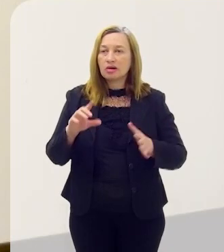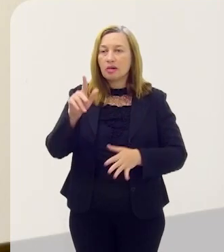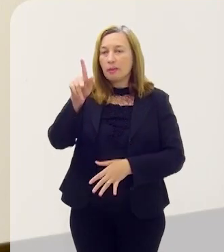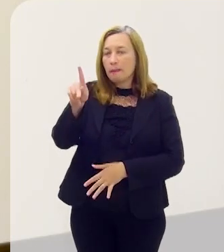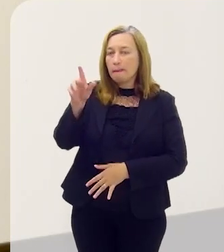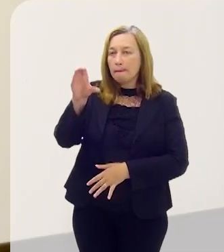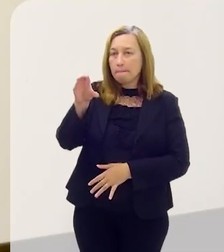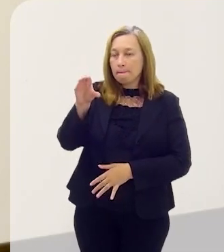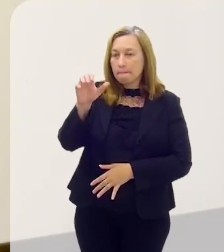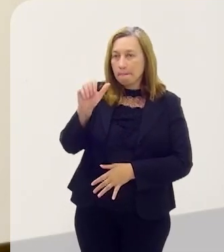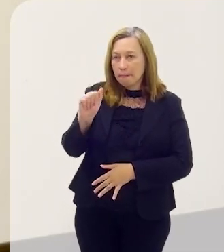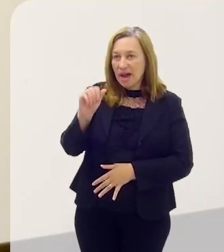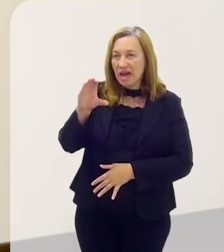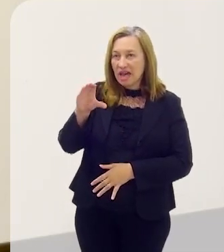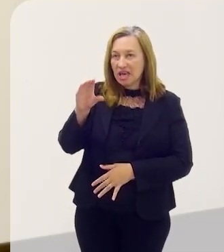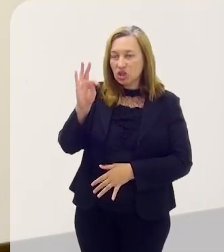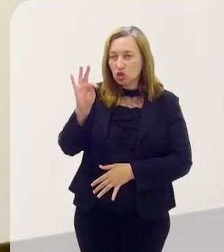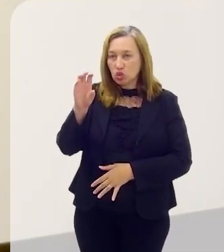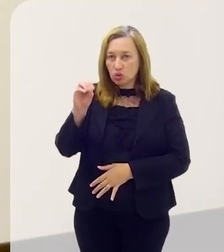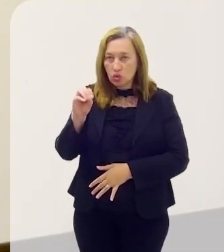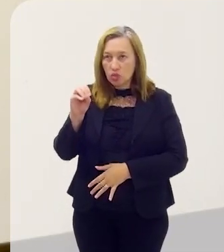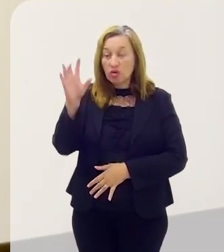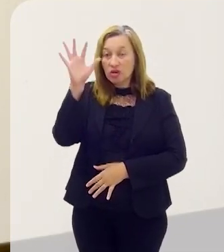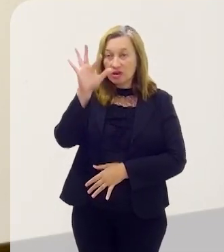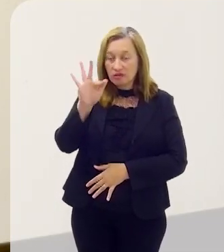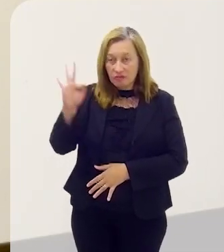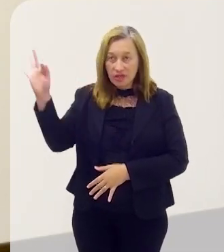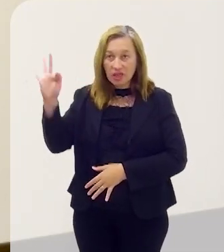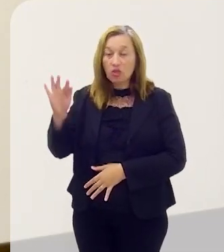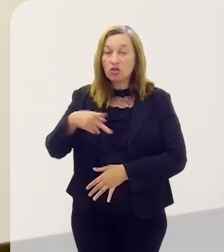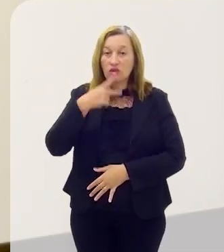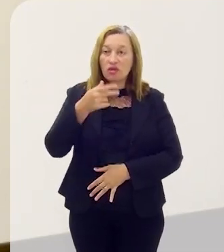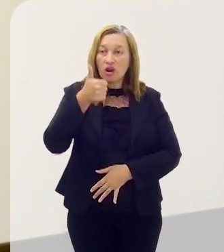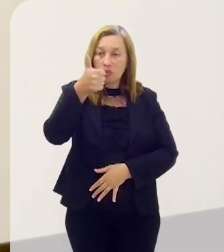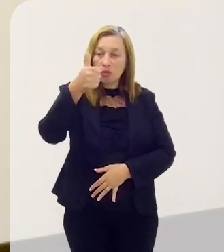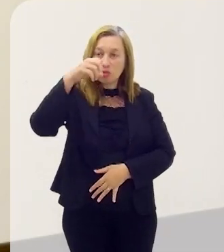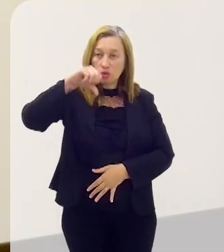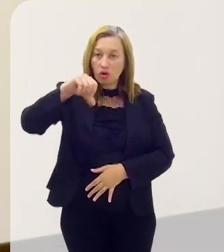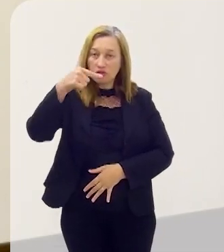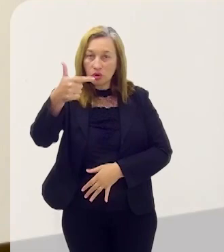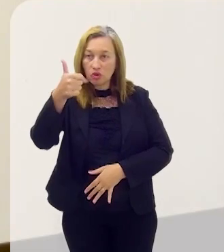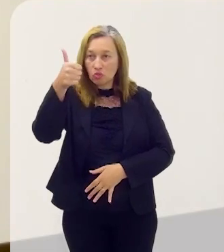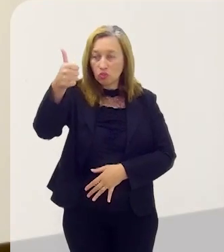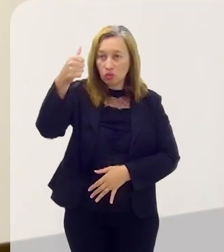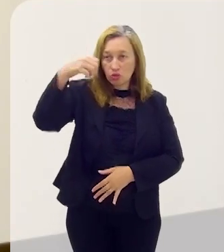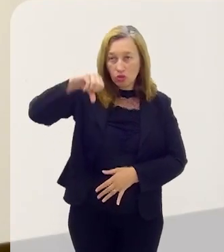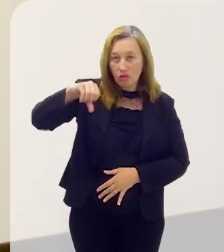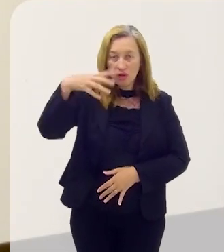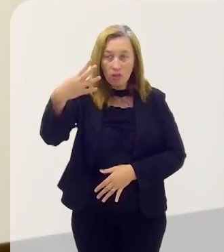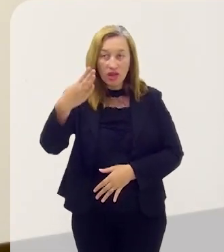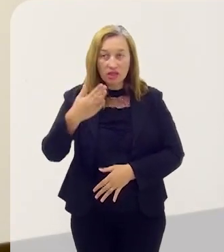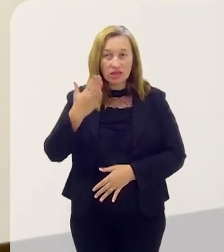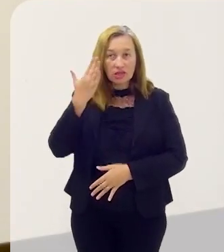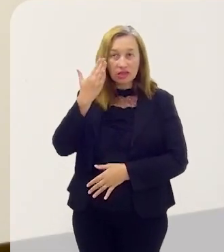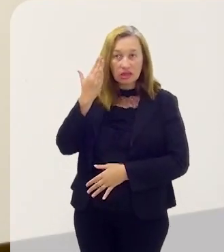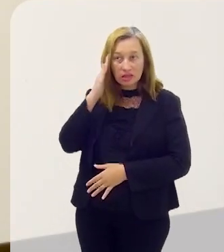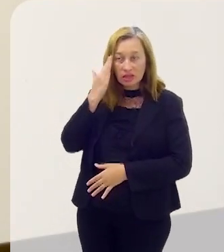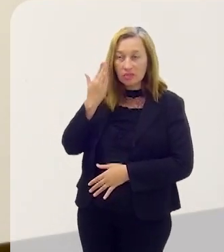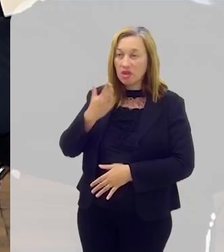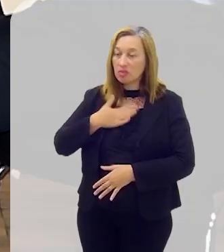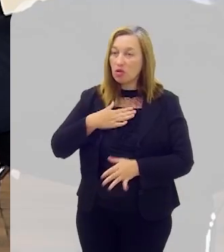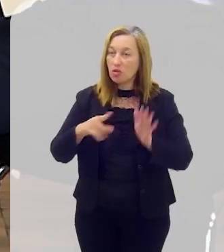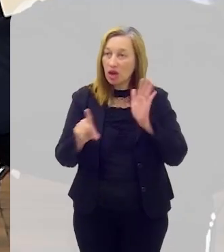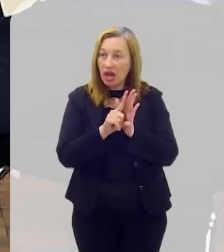Federativo. Porque quando eu falo dessas leis 194 e 192, que nos levaram 8 bilhões de reais, no meu